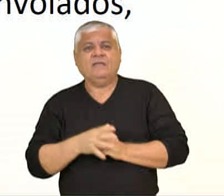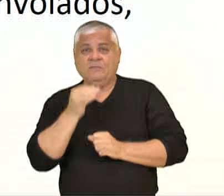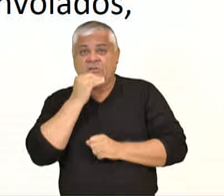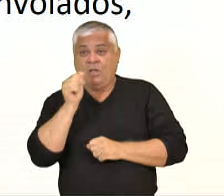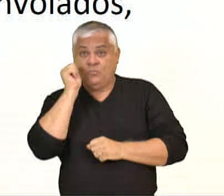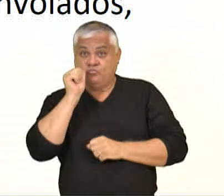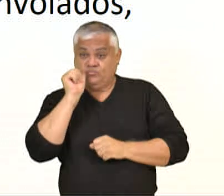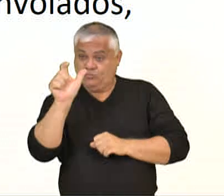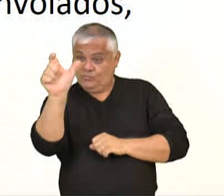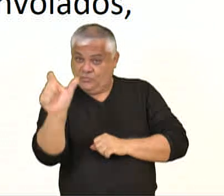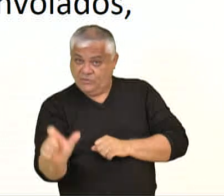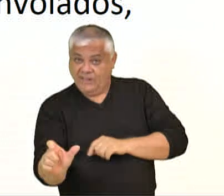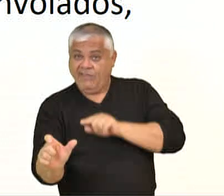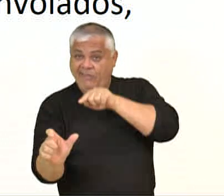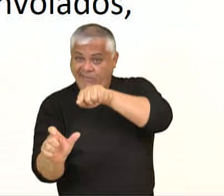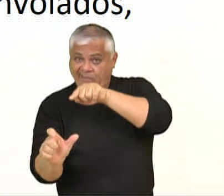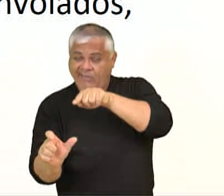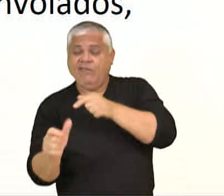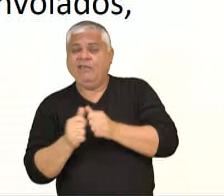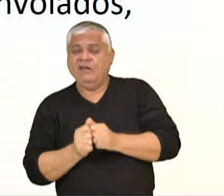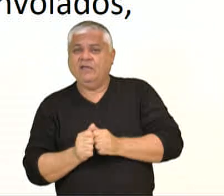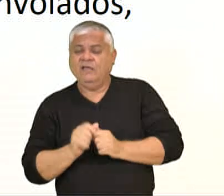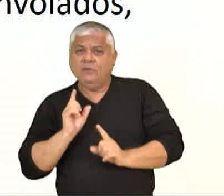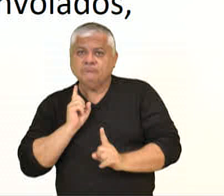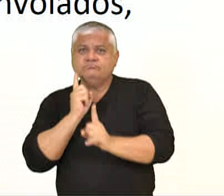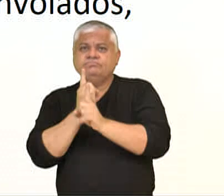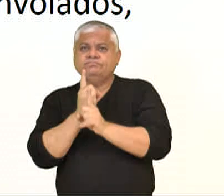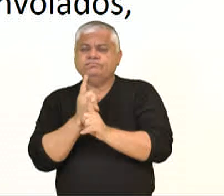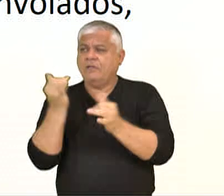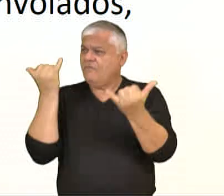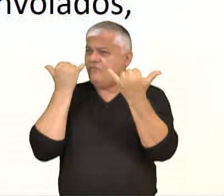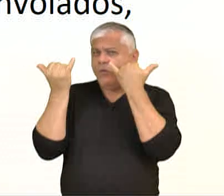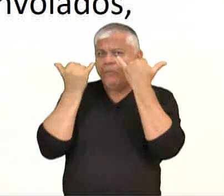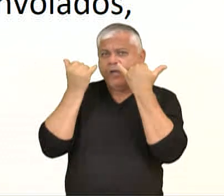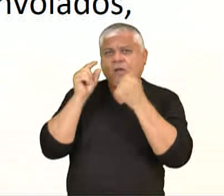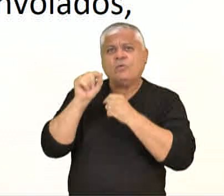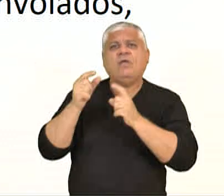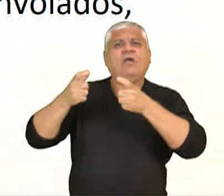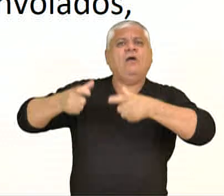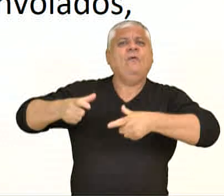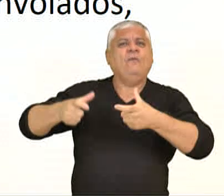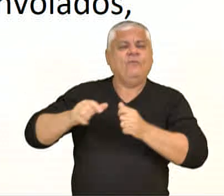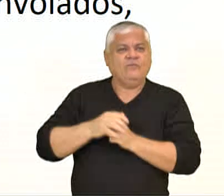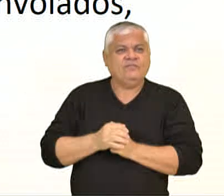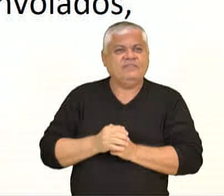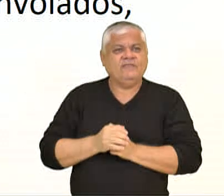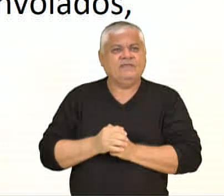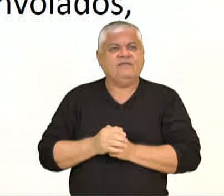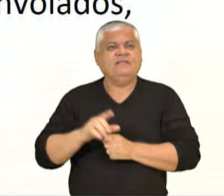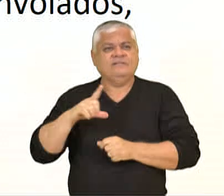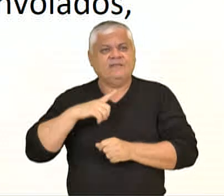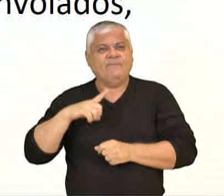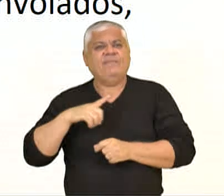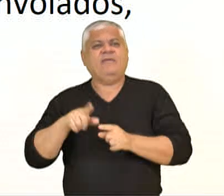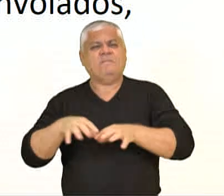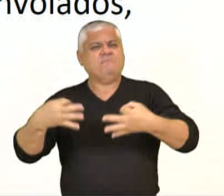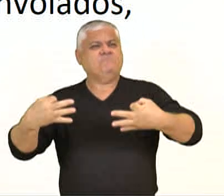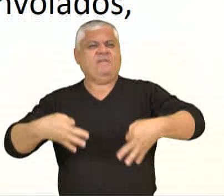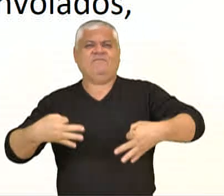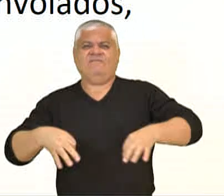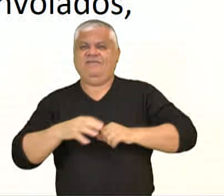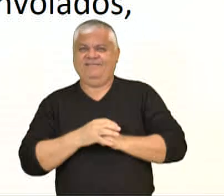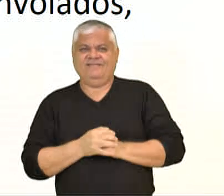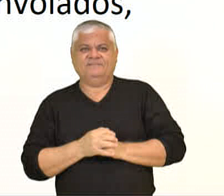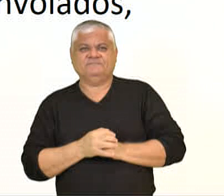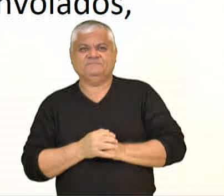mulher, até, por fim, chegou-lhe lá a notícia, onde se achava, em ignota, defendida, perfeita